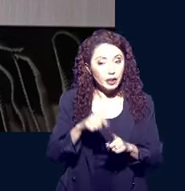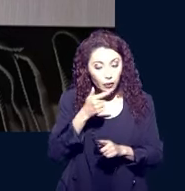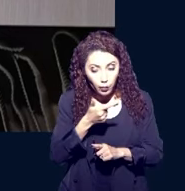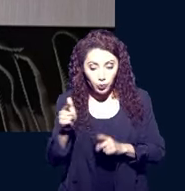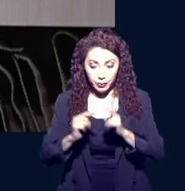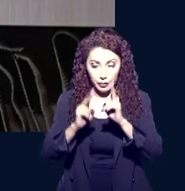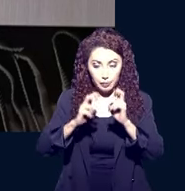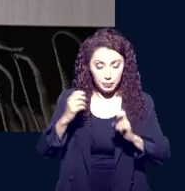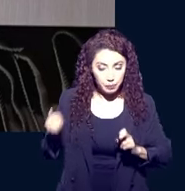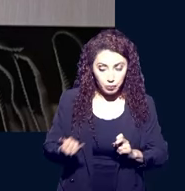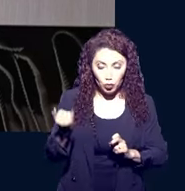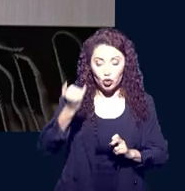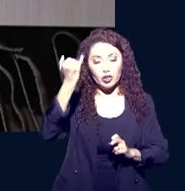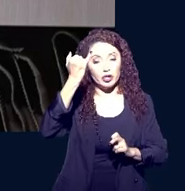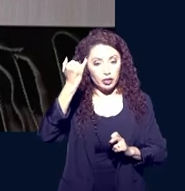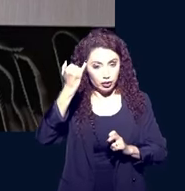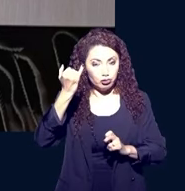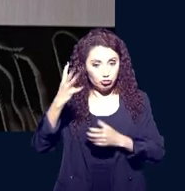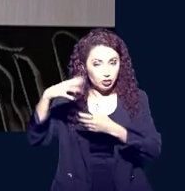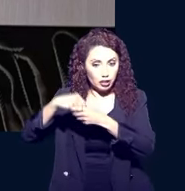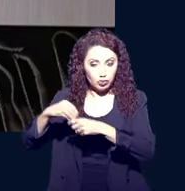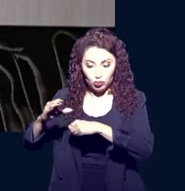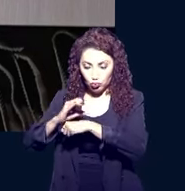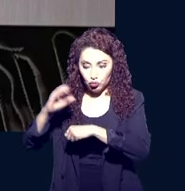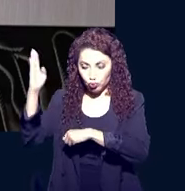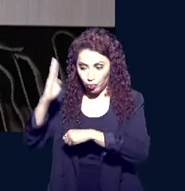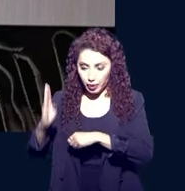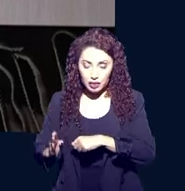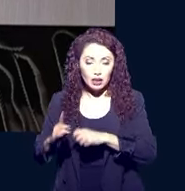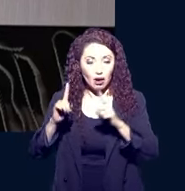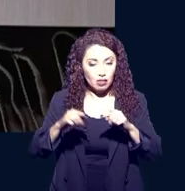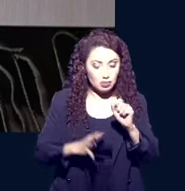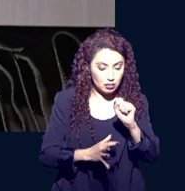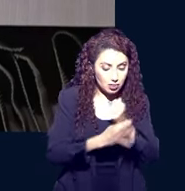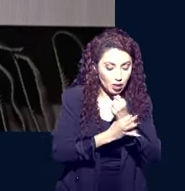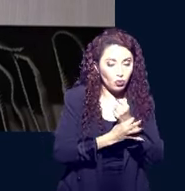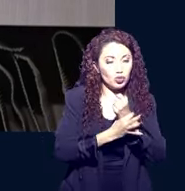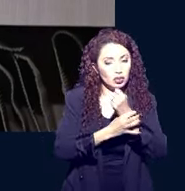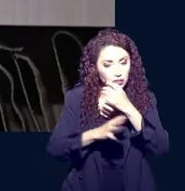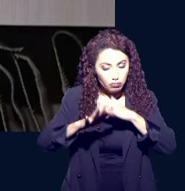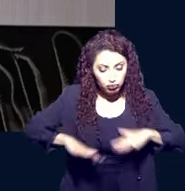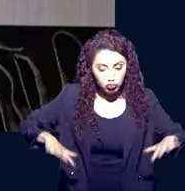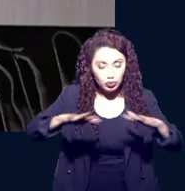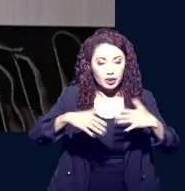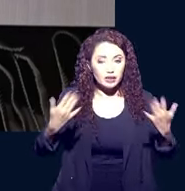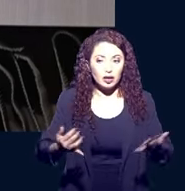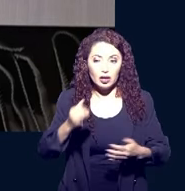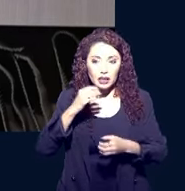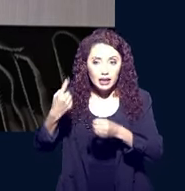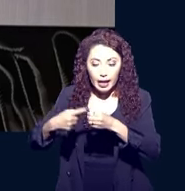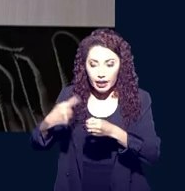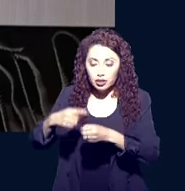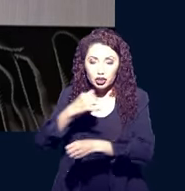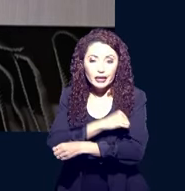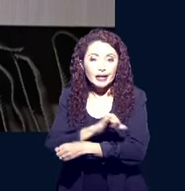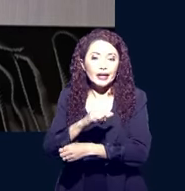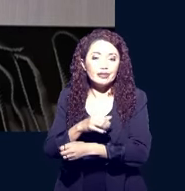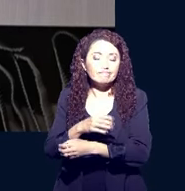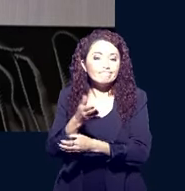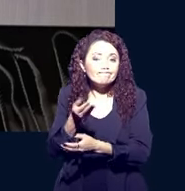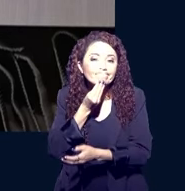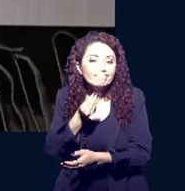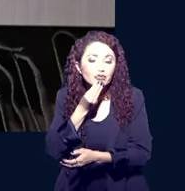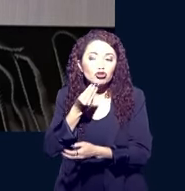na Constituição brasileiro e nós temos que investir umaa cidade Como o Rio de Janeiro desperdiça um imenso potencial Tur por